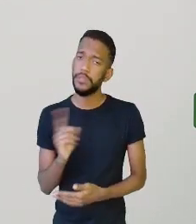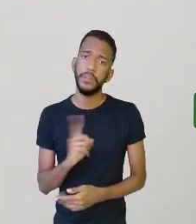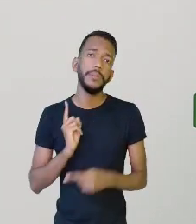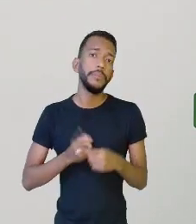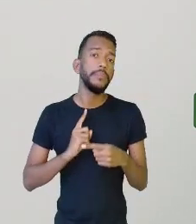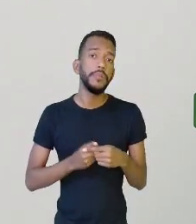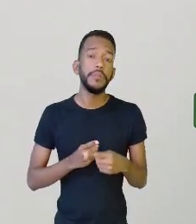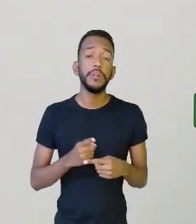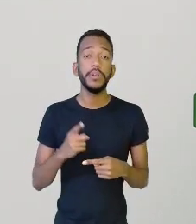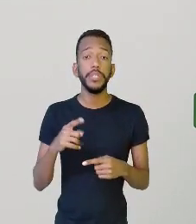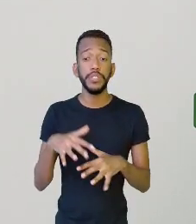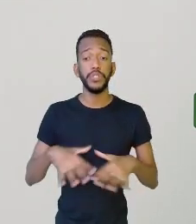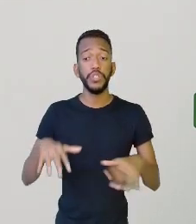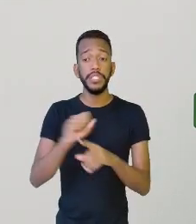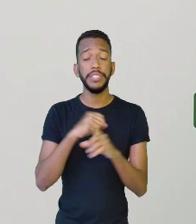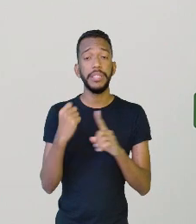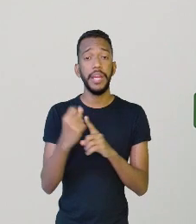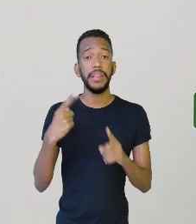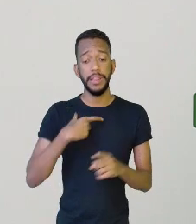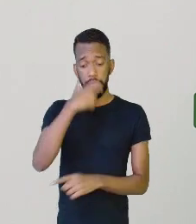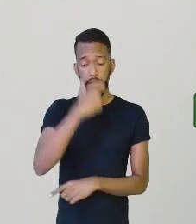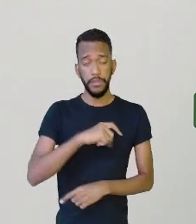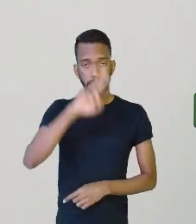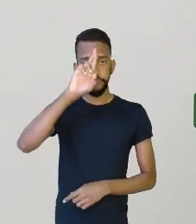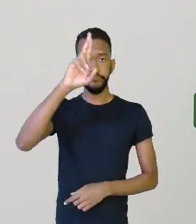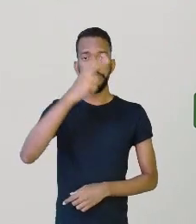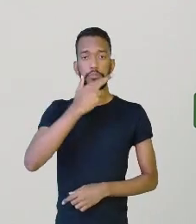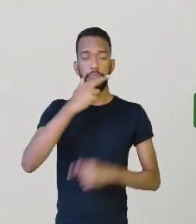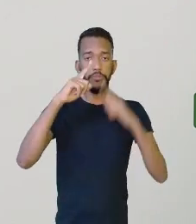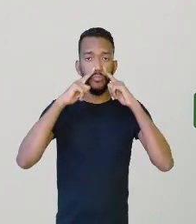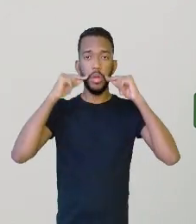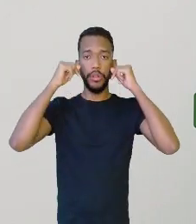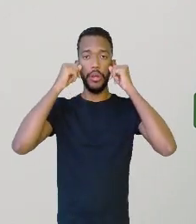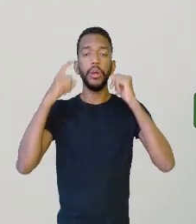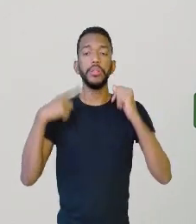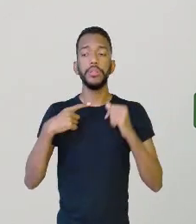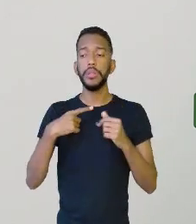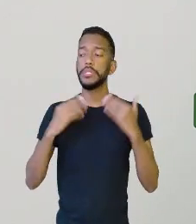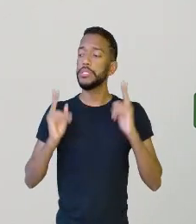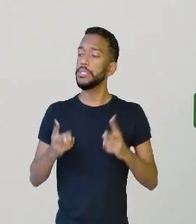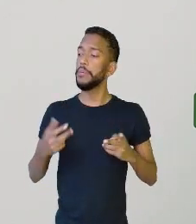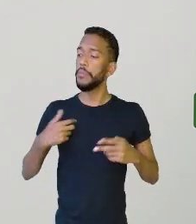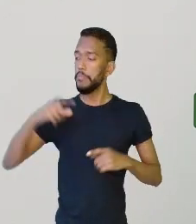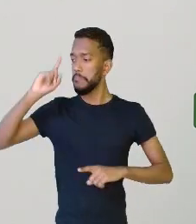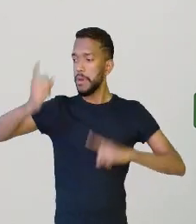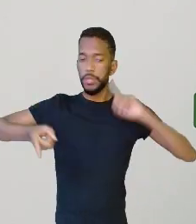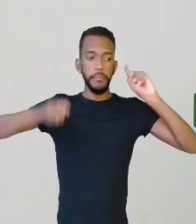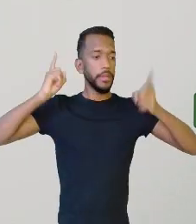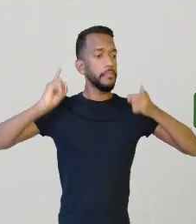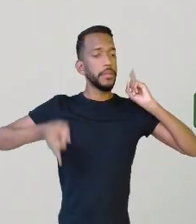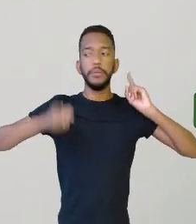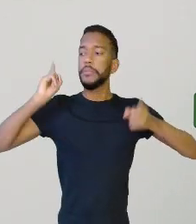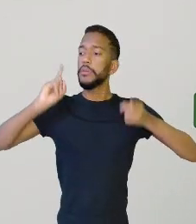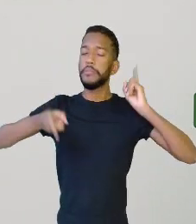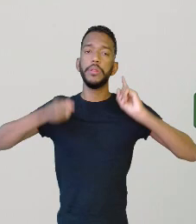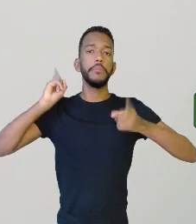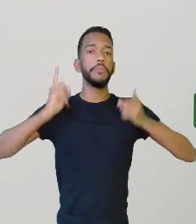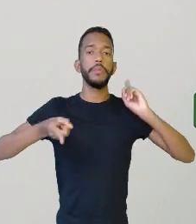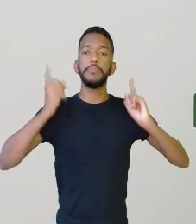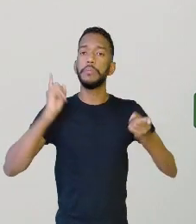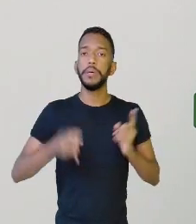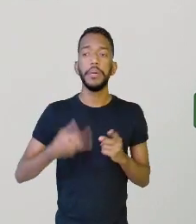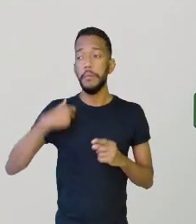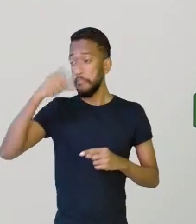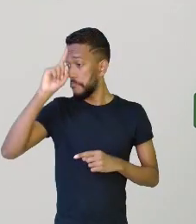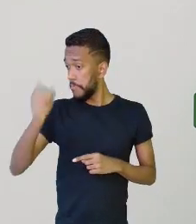sociedade patriarcal, nós tínhamos o senhor de engenho, aquele que estava à frente, ele comandava, era ele que mandava